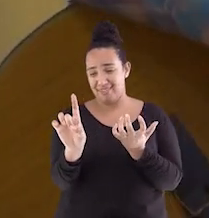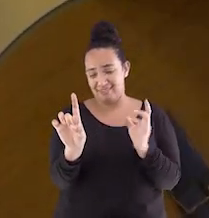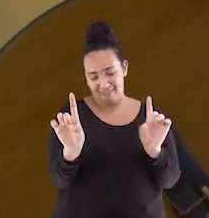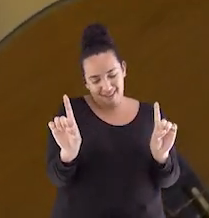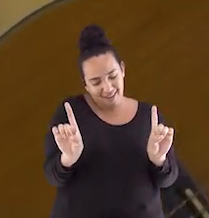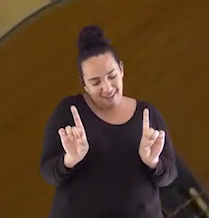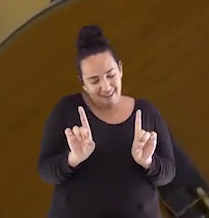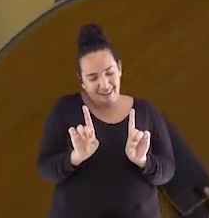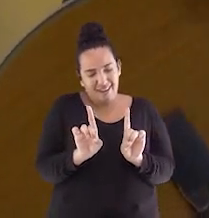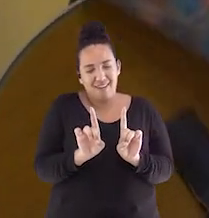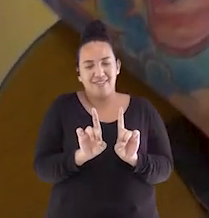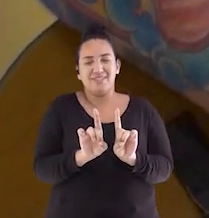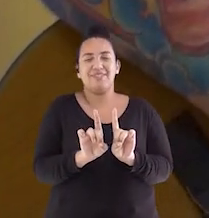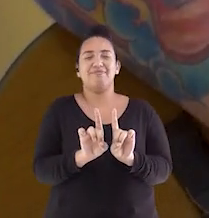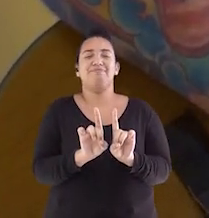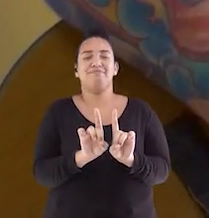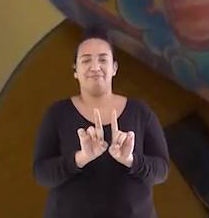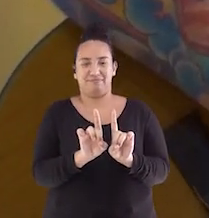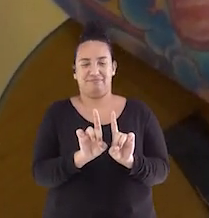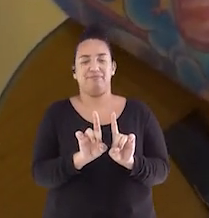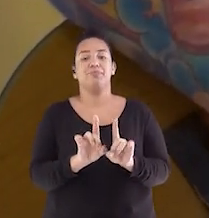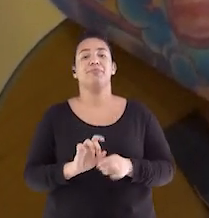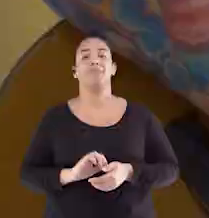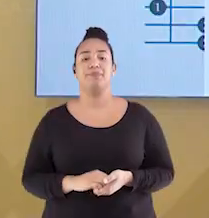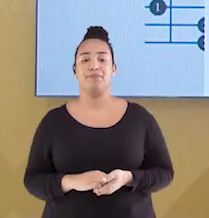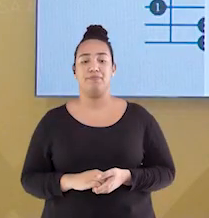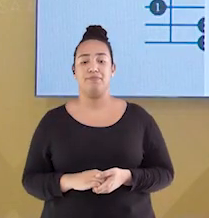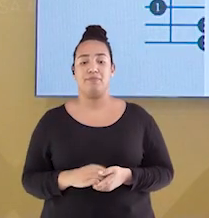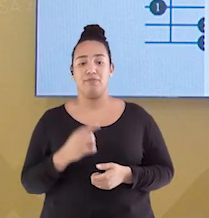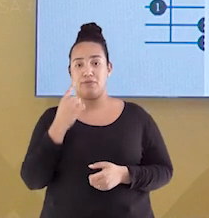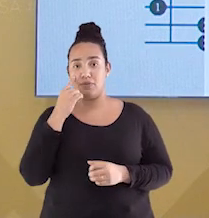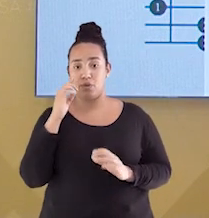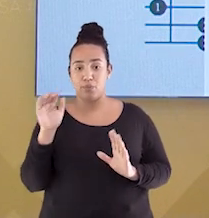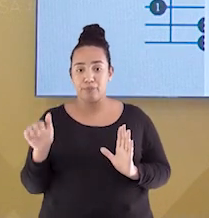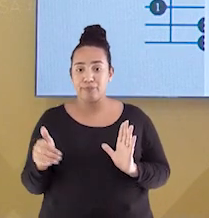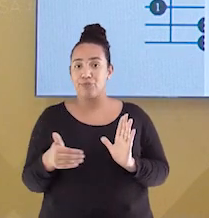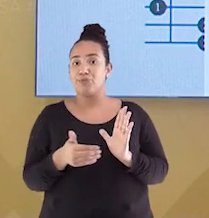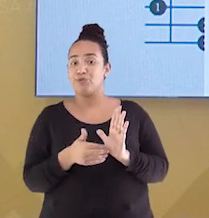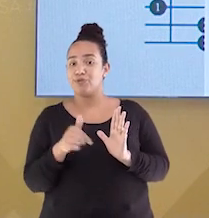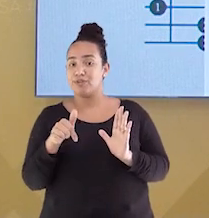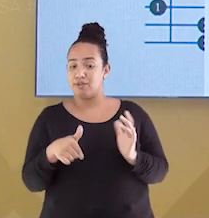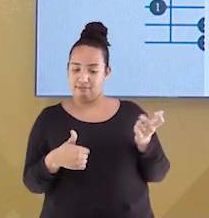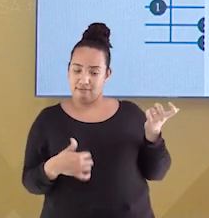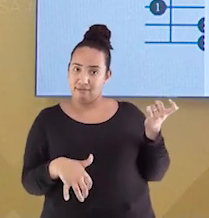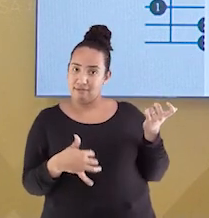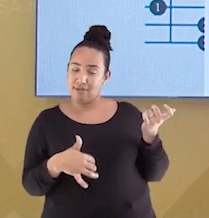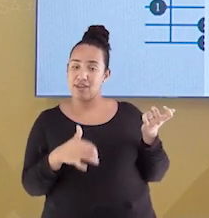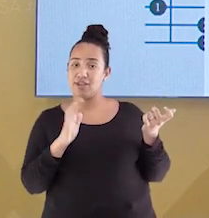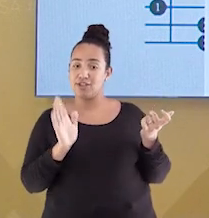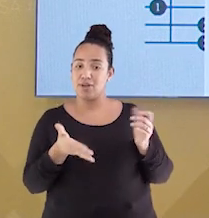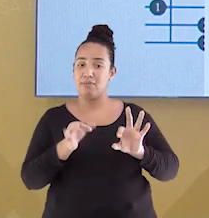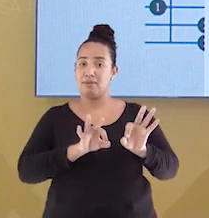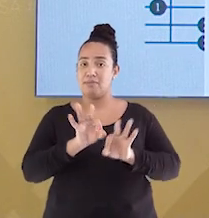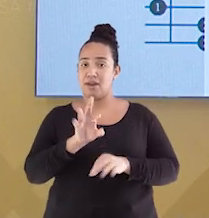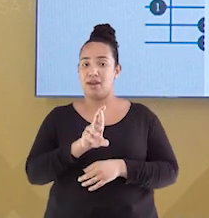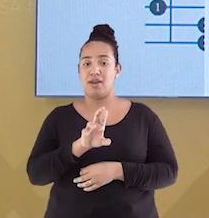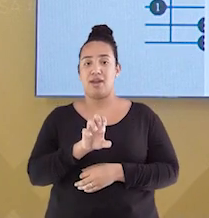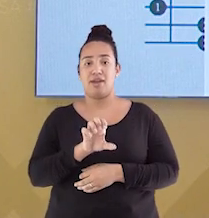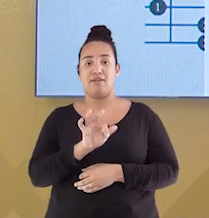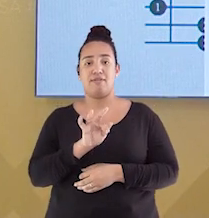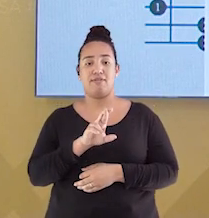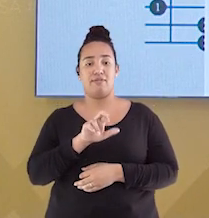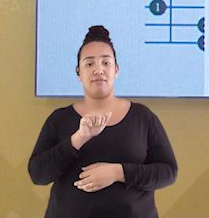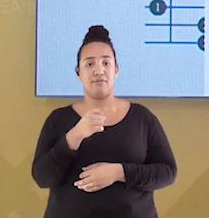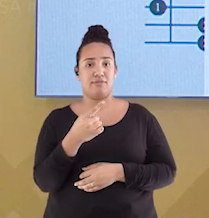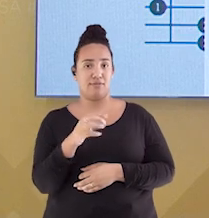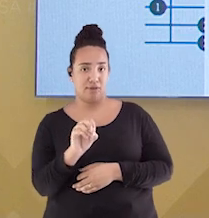dois. Esse último acorde já dá preparação para entrar pro refrão, que vai ter quatro acordes: